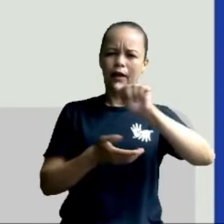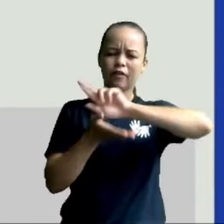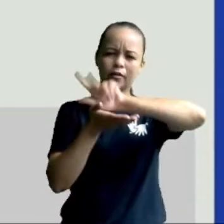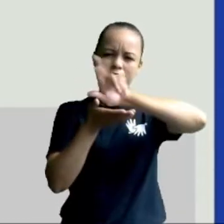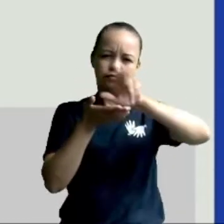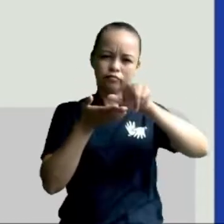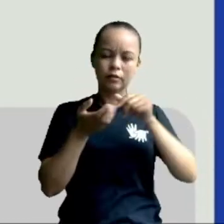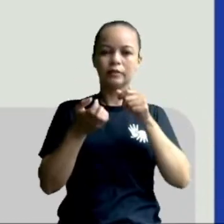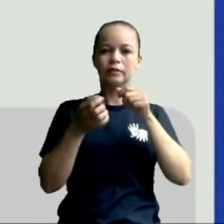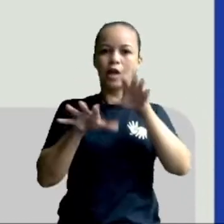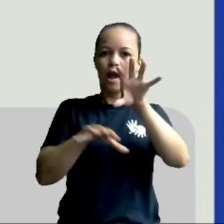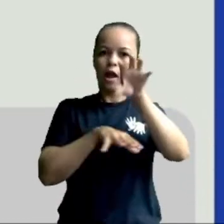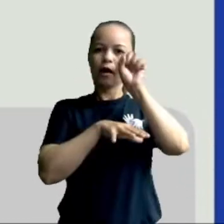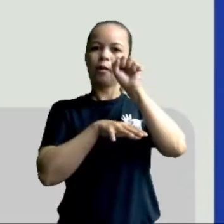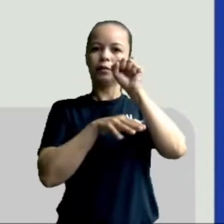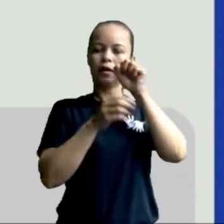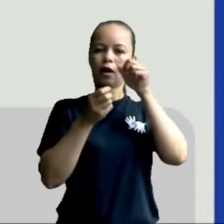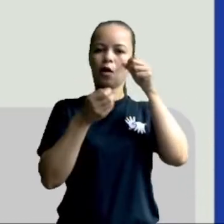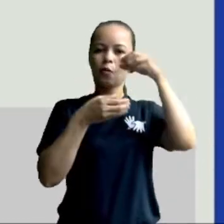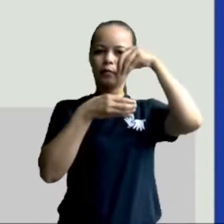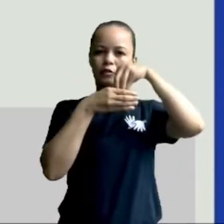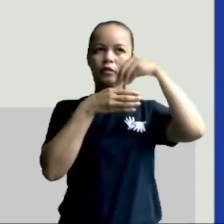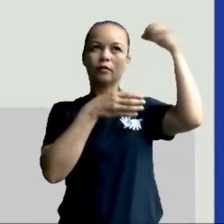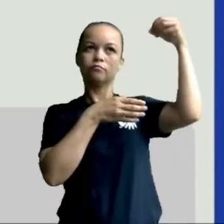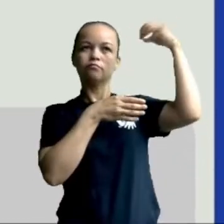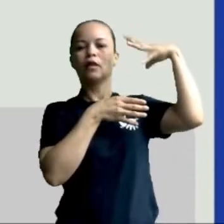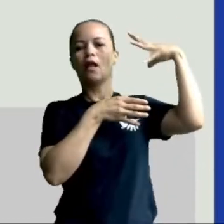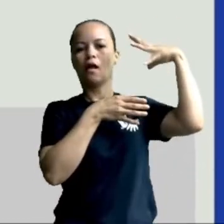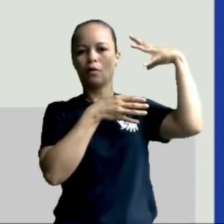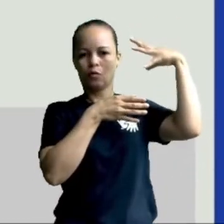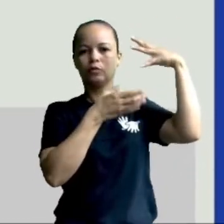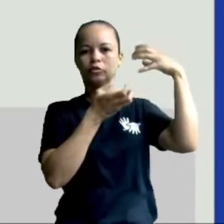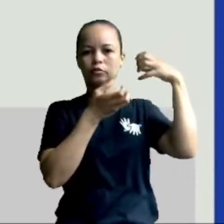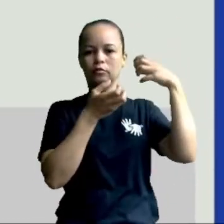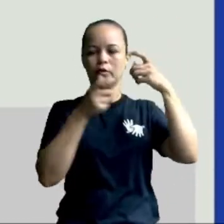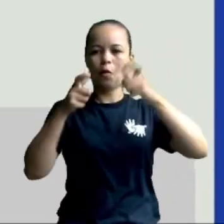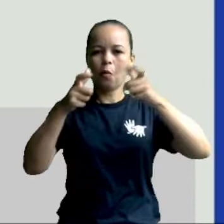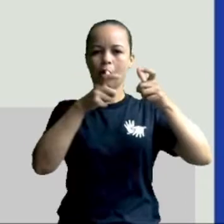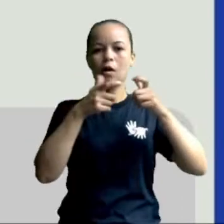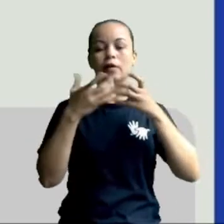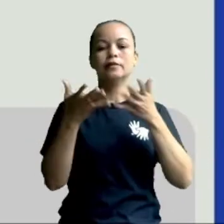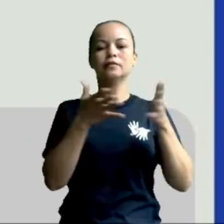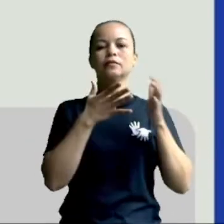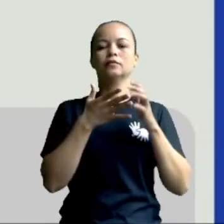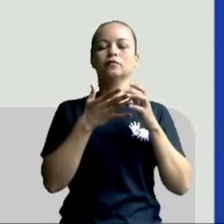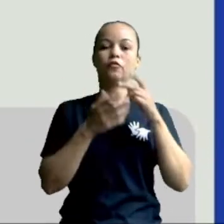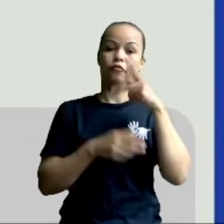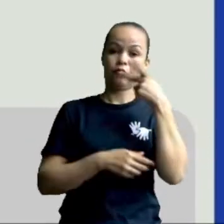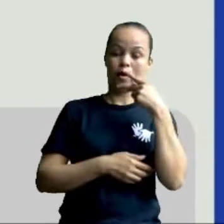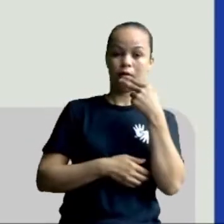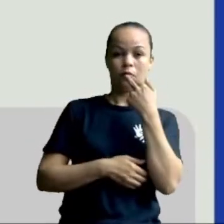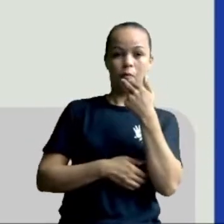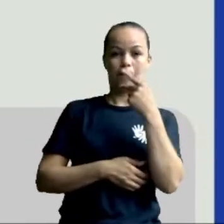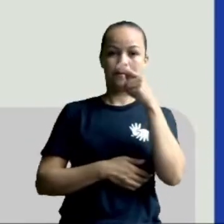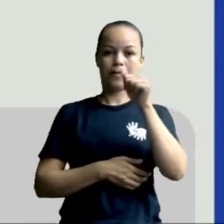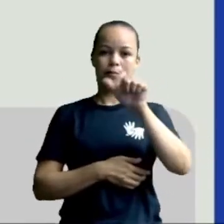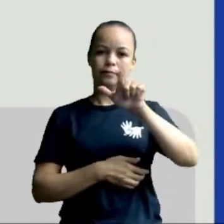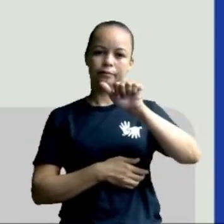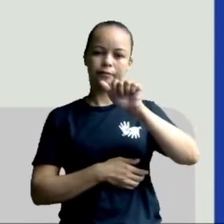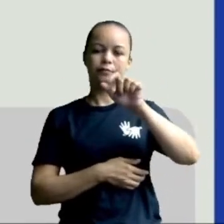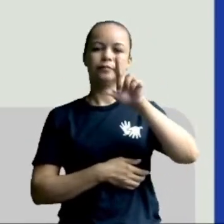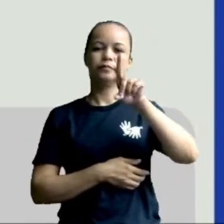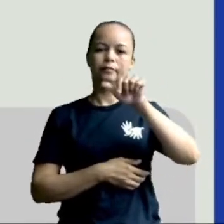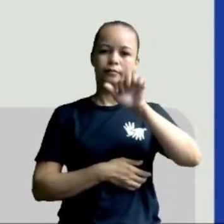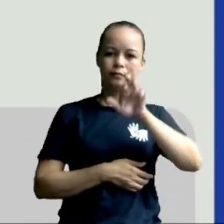de captar, de capturar o meio externo da luz, dos fótons de luz. Já quando eu falo do paladar, aí a gente vai ter